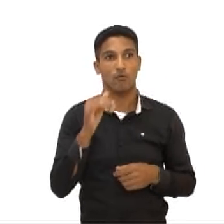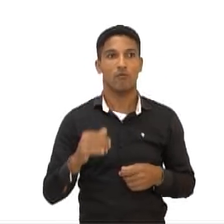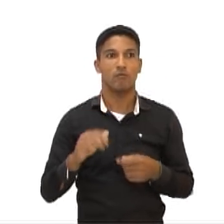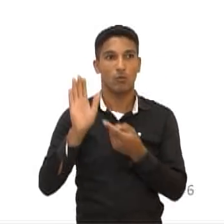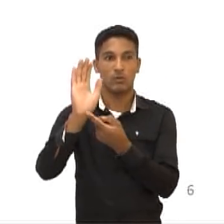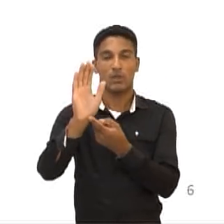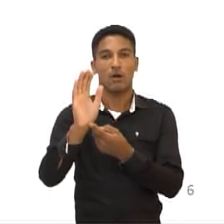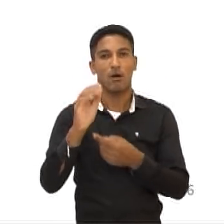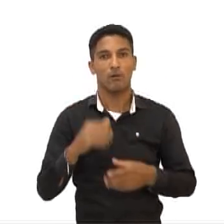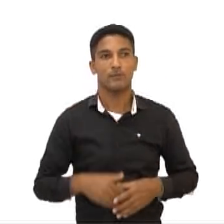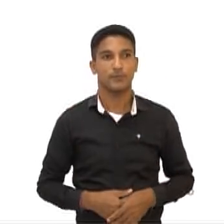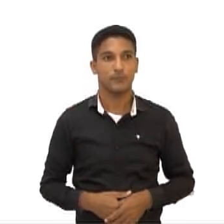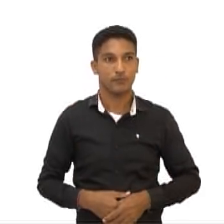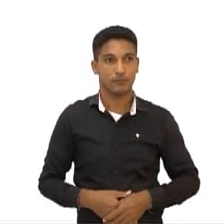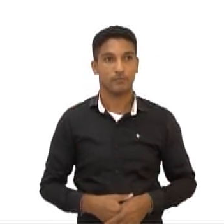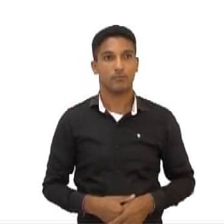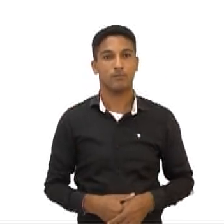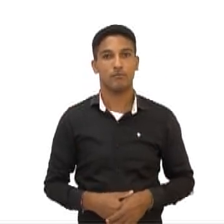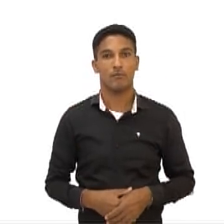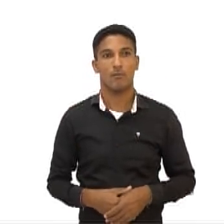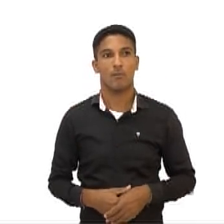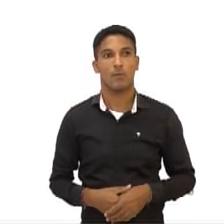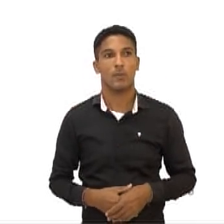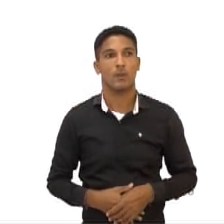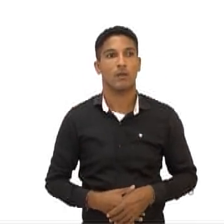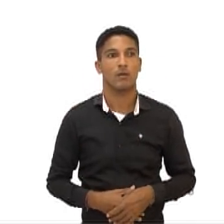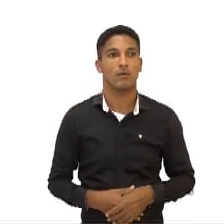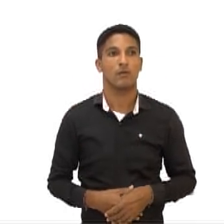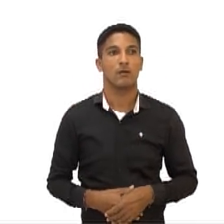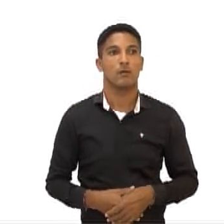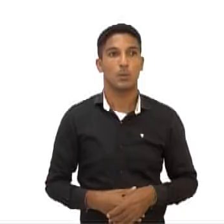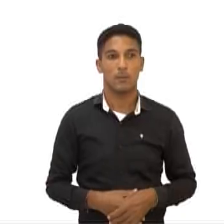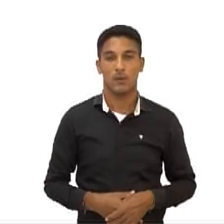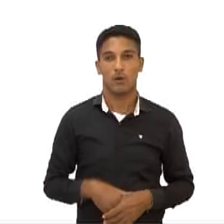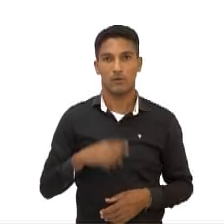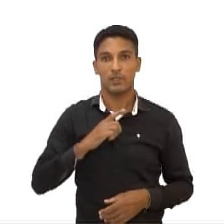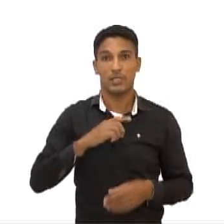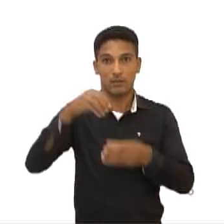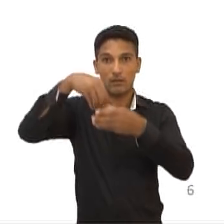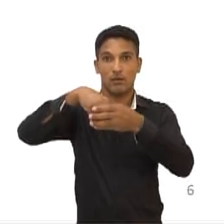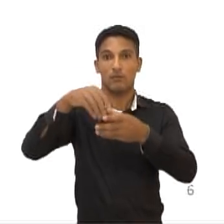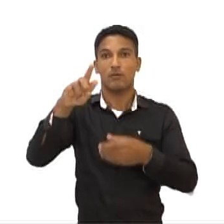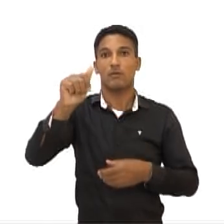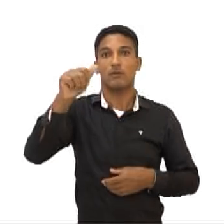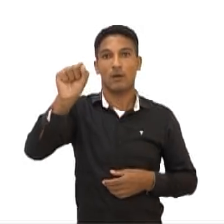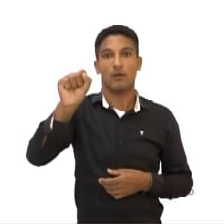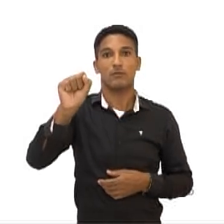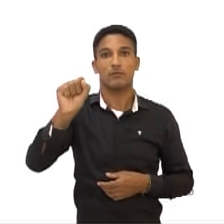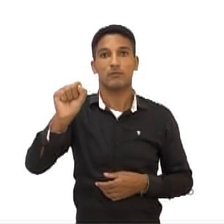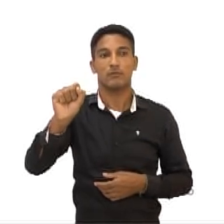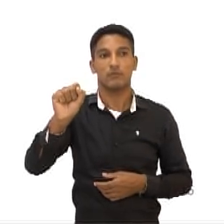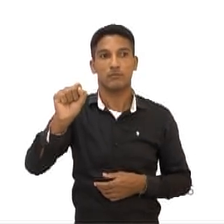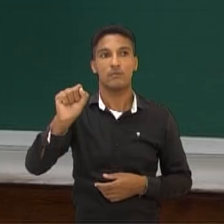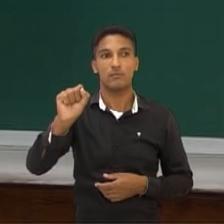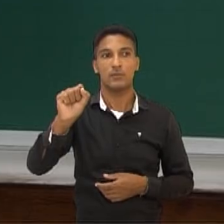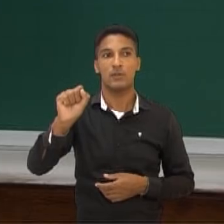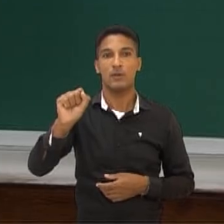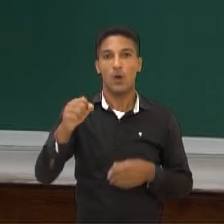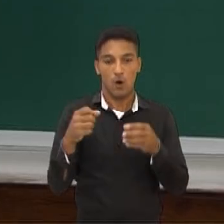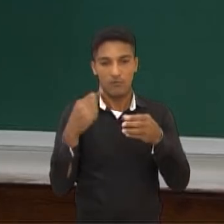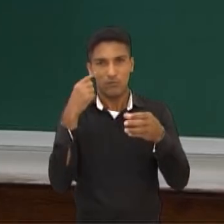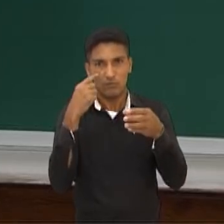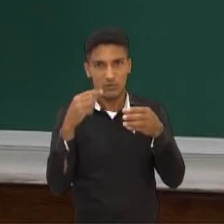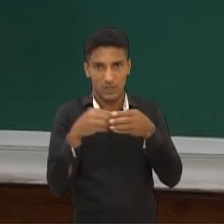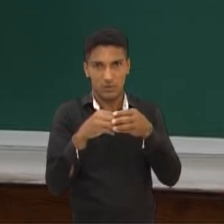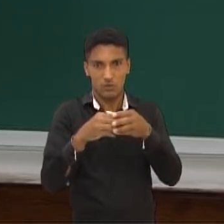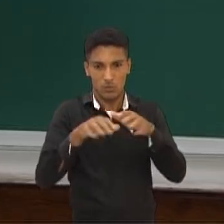figura bem simples. Imagine essa figura, eu tenho um gás aqui dentro. Esse gás, ele está